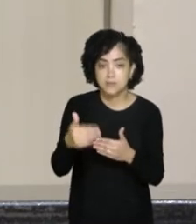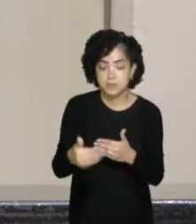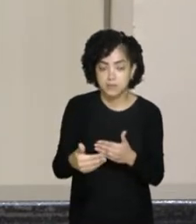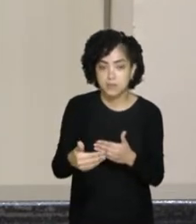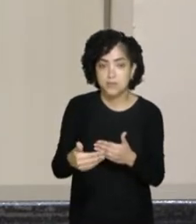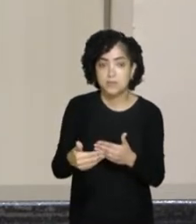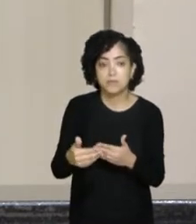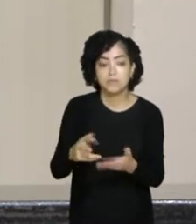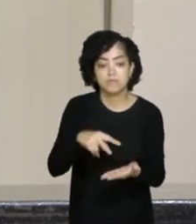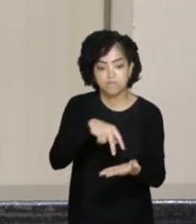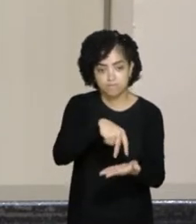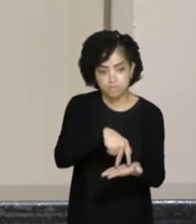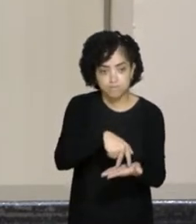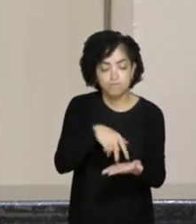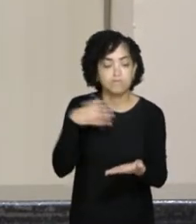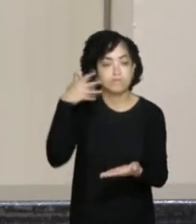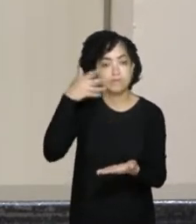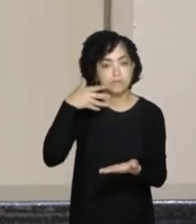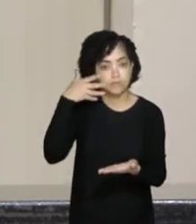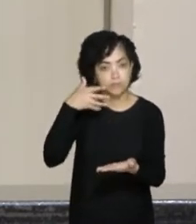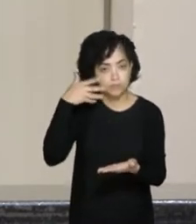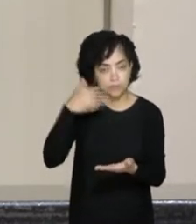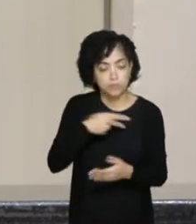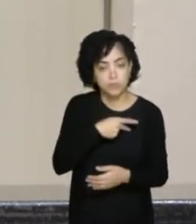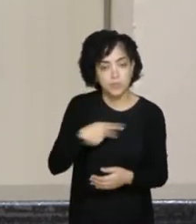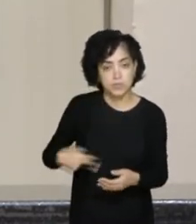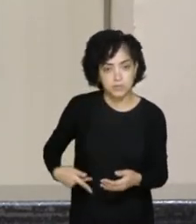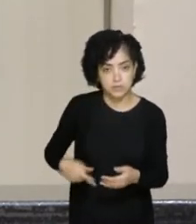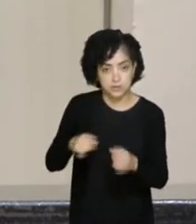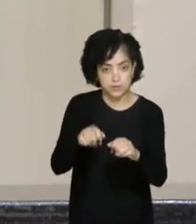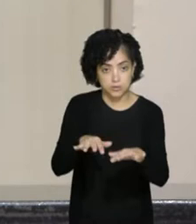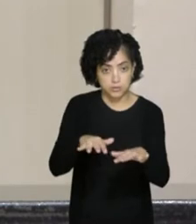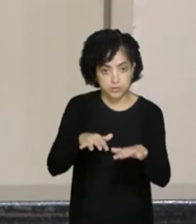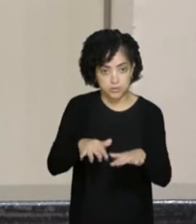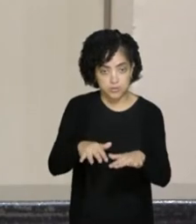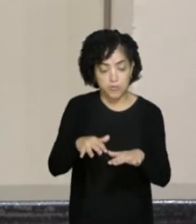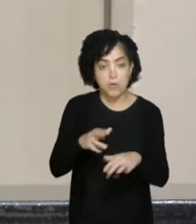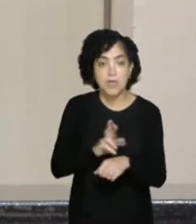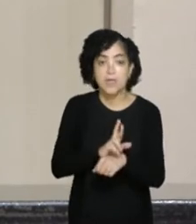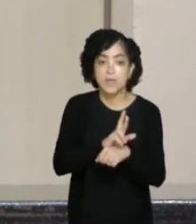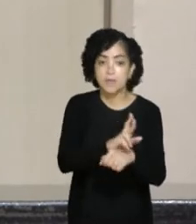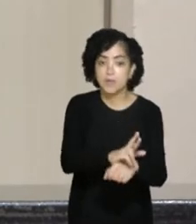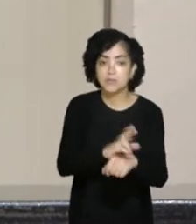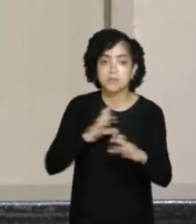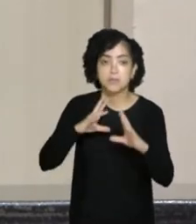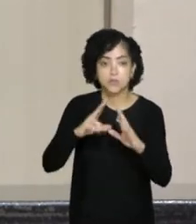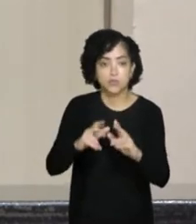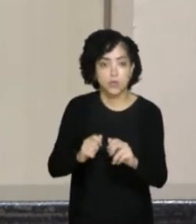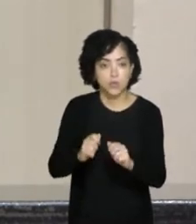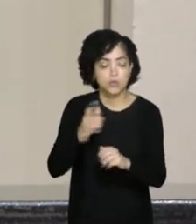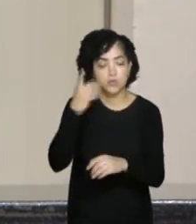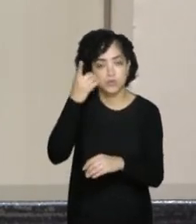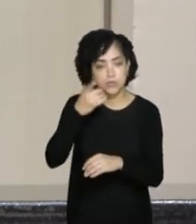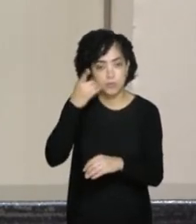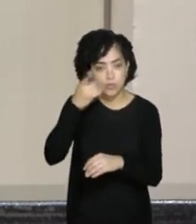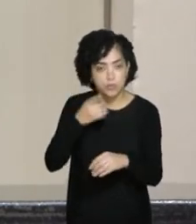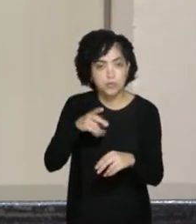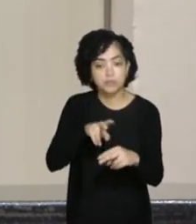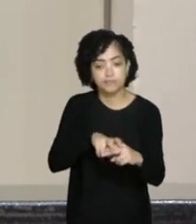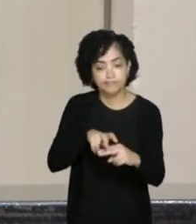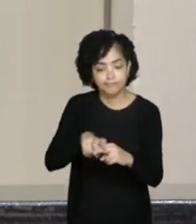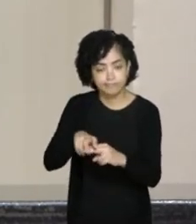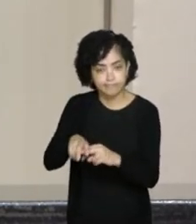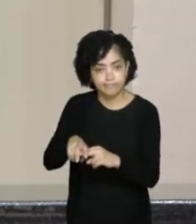uso da palavra na qualidade de presidente da sessão, representando todos os parlamentares com assento nesse